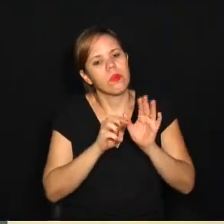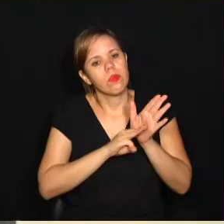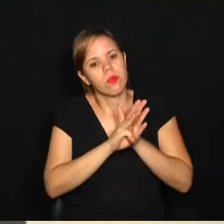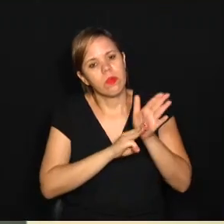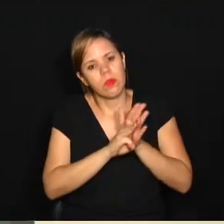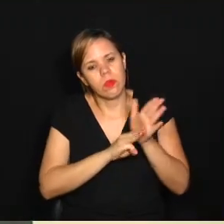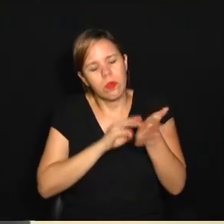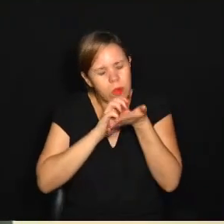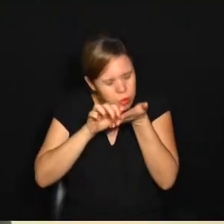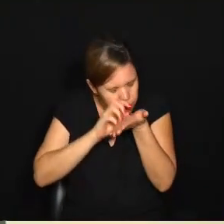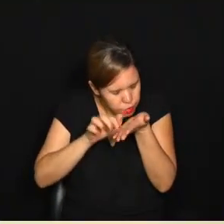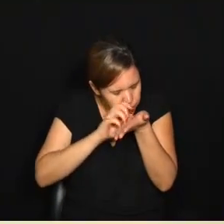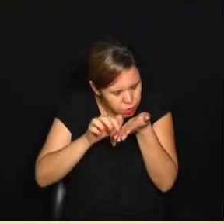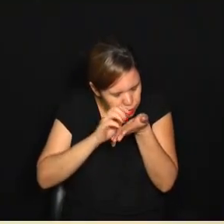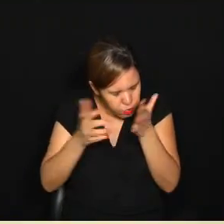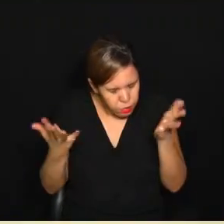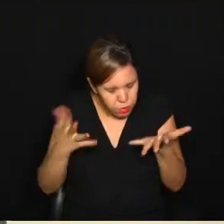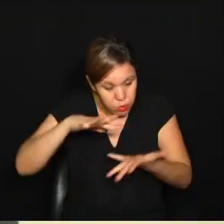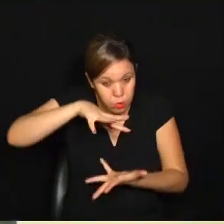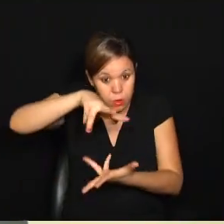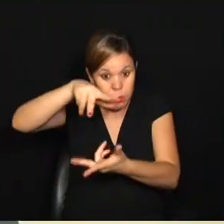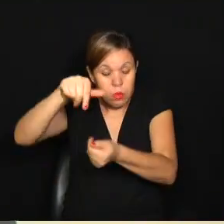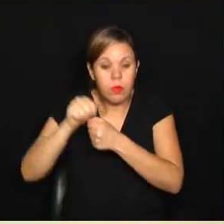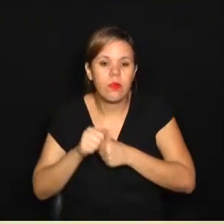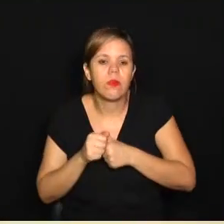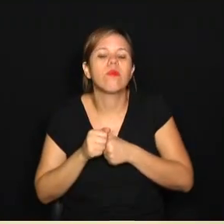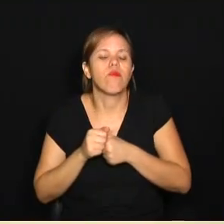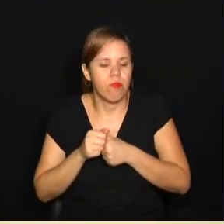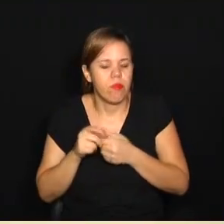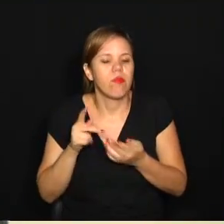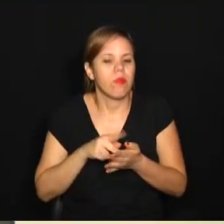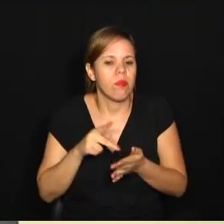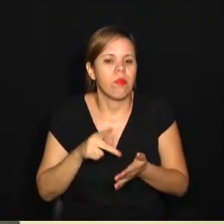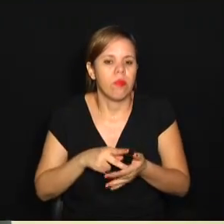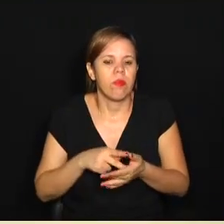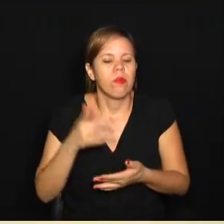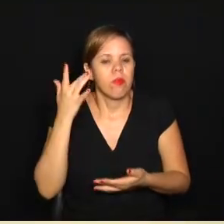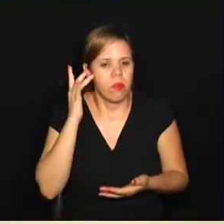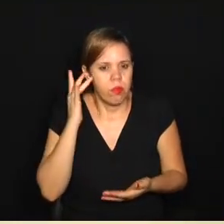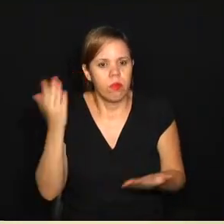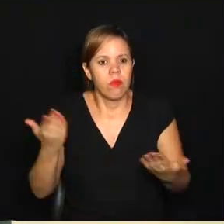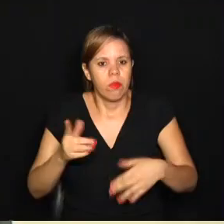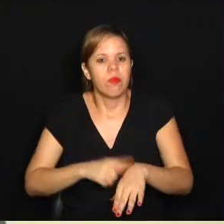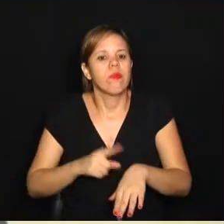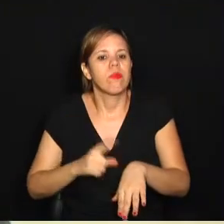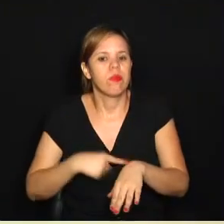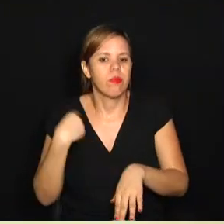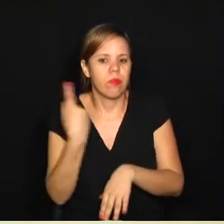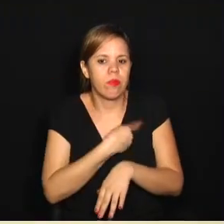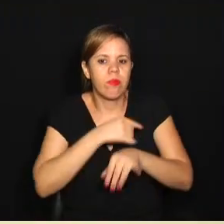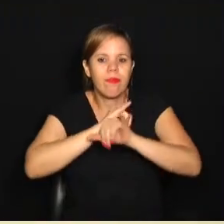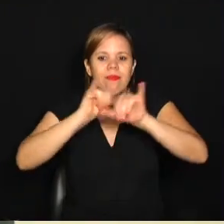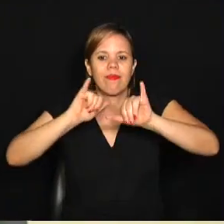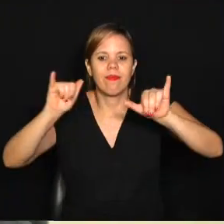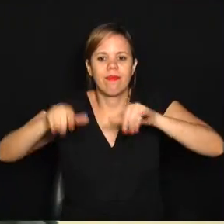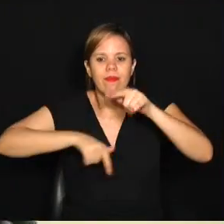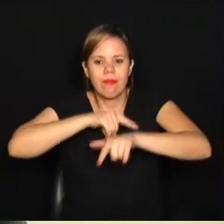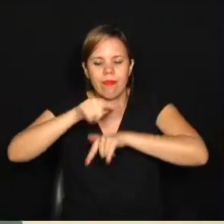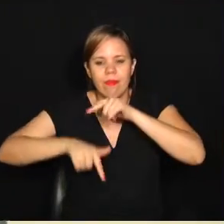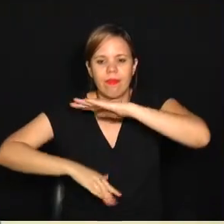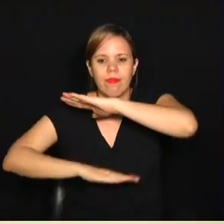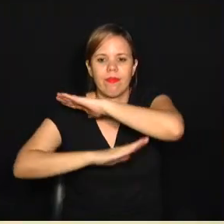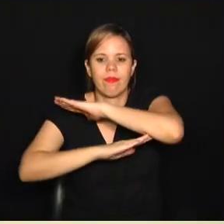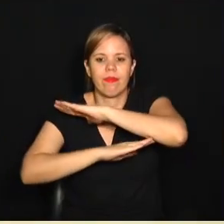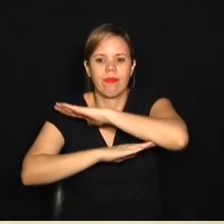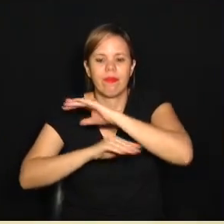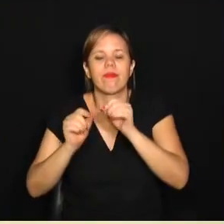Braille. E hoje é utilizado no mundo inteiro. Então, sem sombra de dúvida alguma, eu acho que é um momento para nós divulgarmos esse trabalho que a Câmara